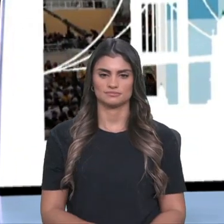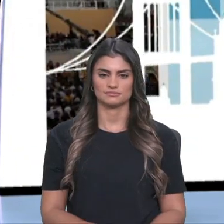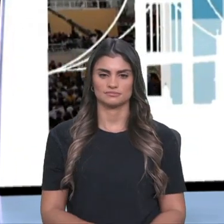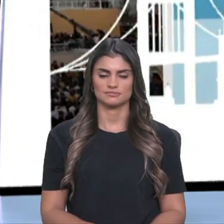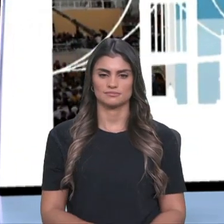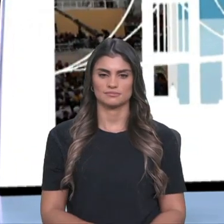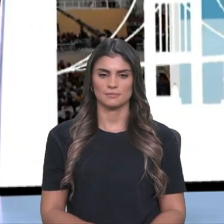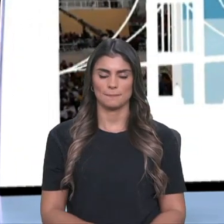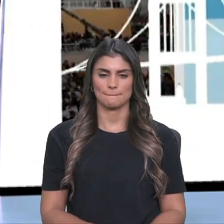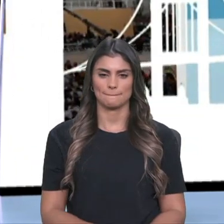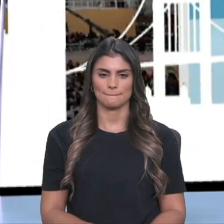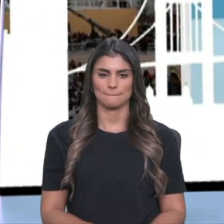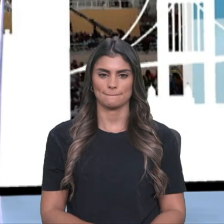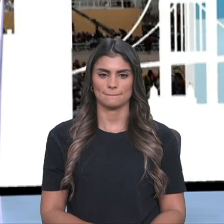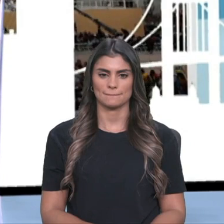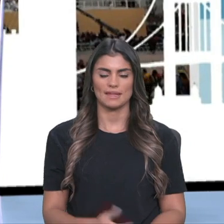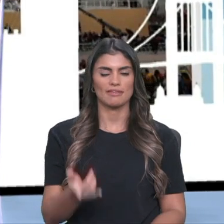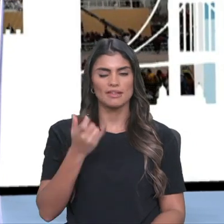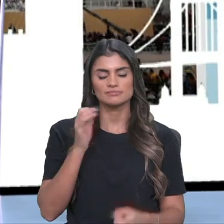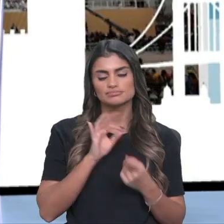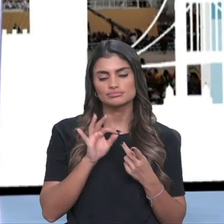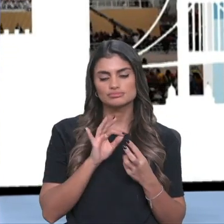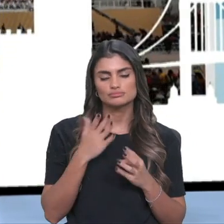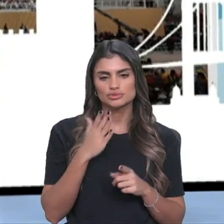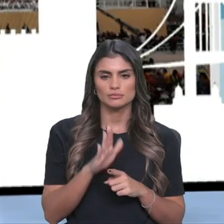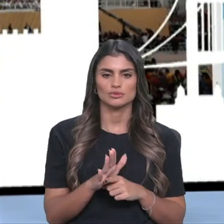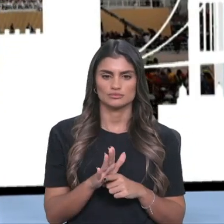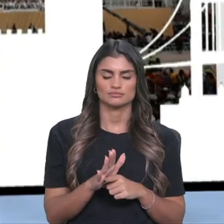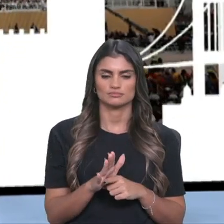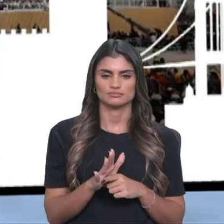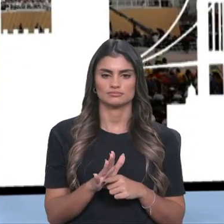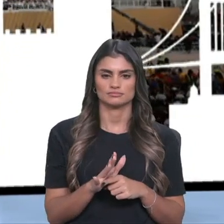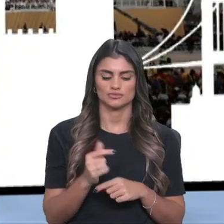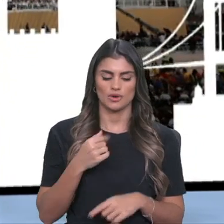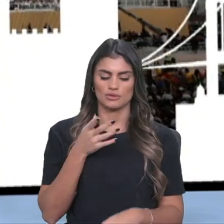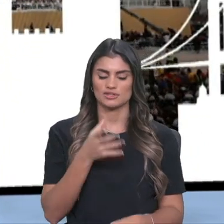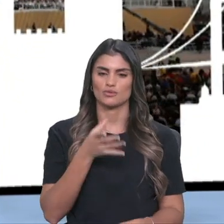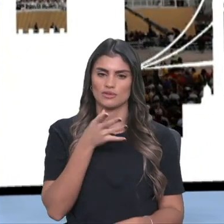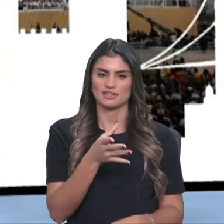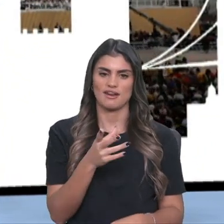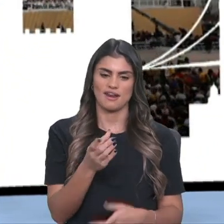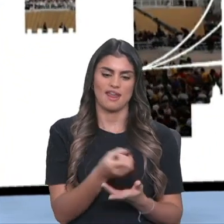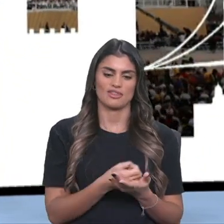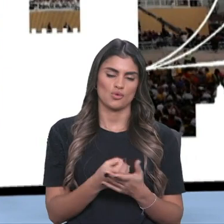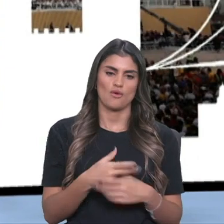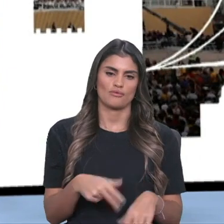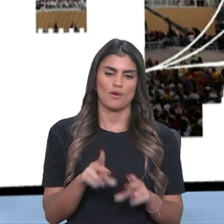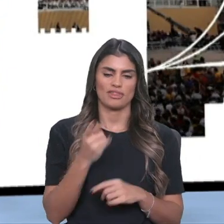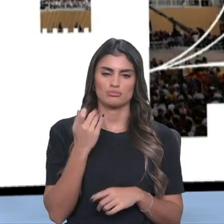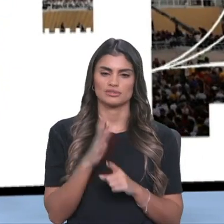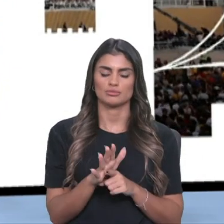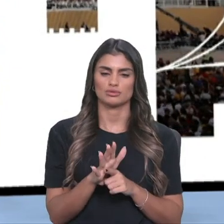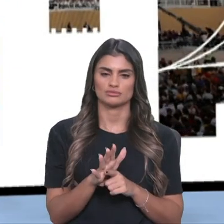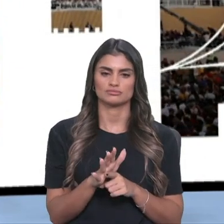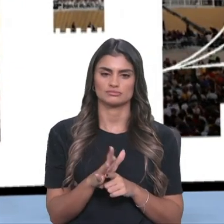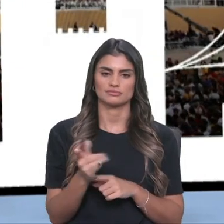A ideia de que, sob muitos aspectos, não é? Por exemplo, vou dar um exemplo concreto no que eu quero dizer, eu não estou a dizer nada de novo, a ideia de que, por